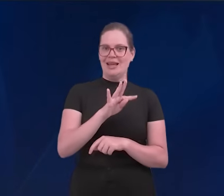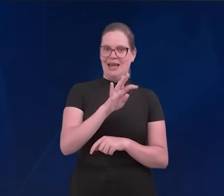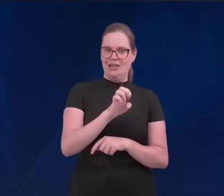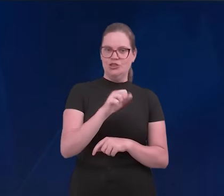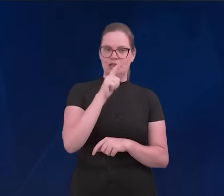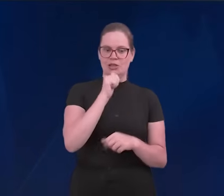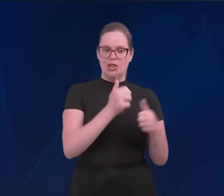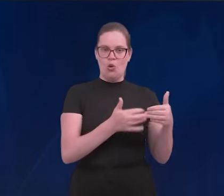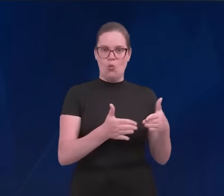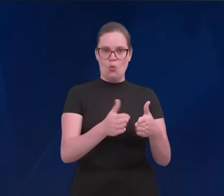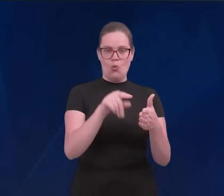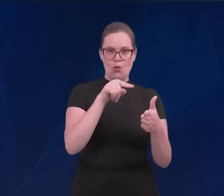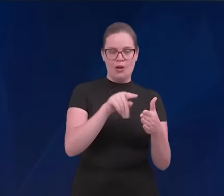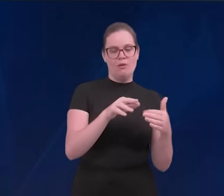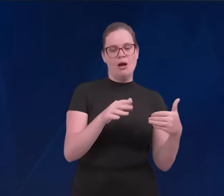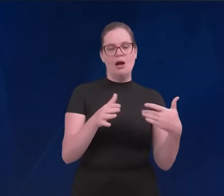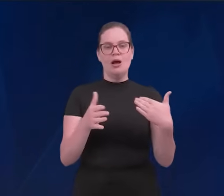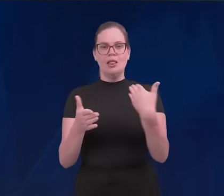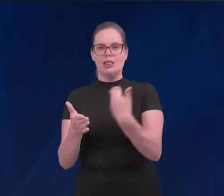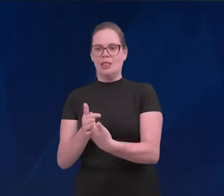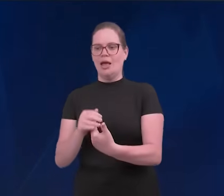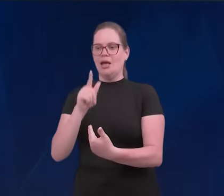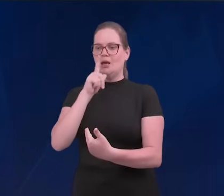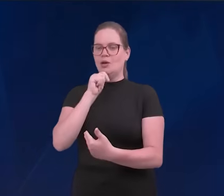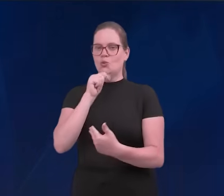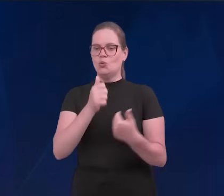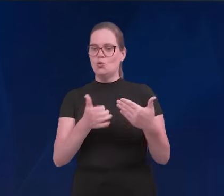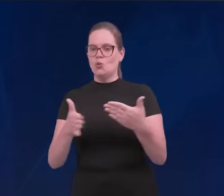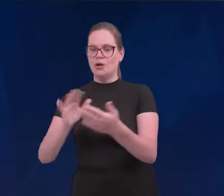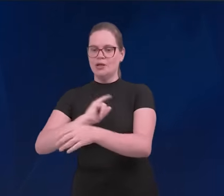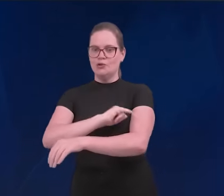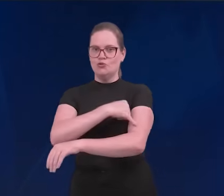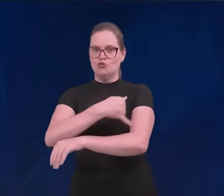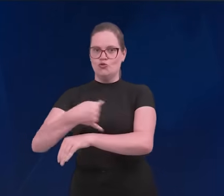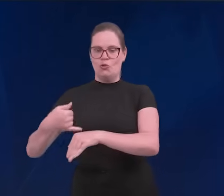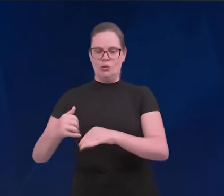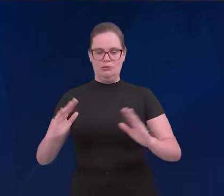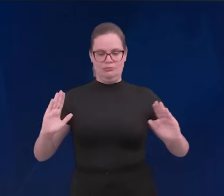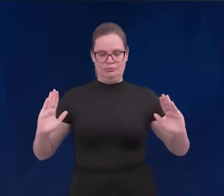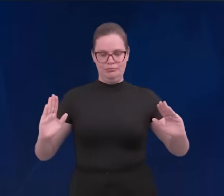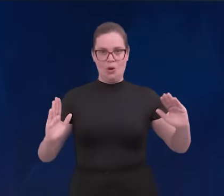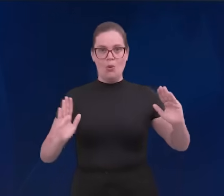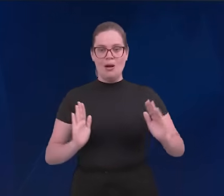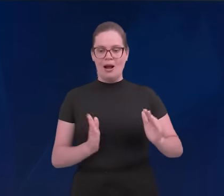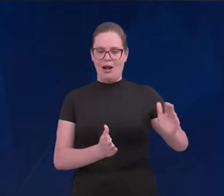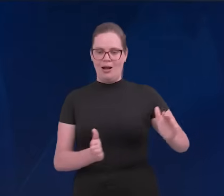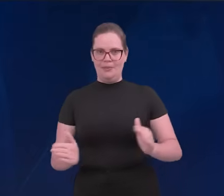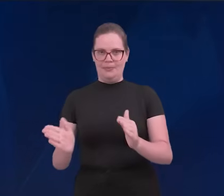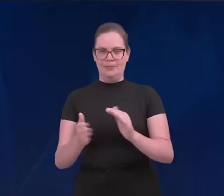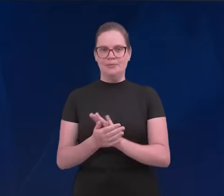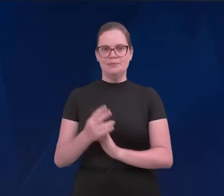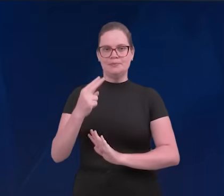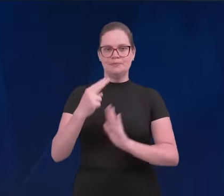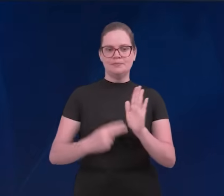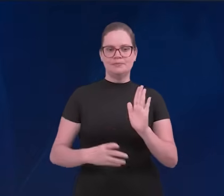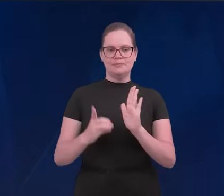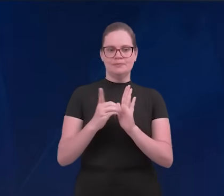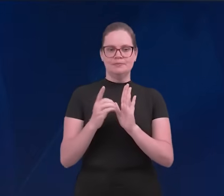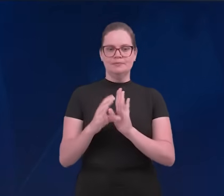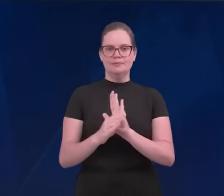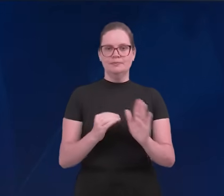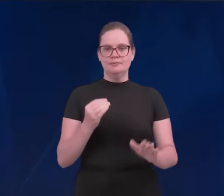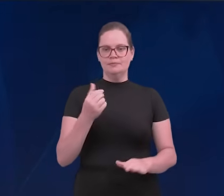Então vamos começar pela leitura bíblica no livro de Deuteronômio, capítulo 2,